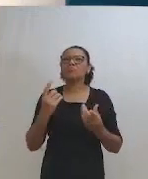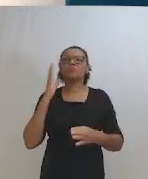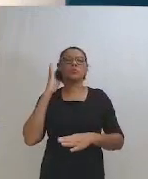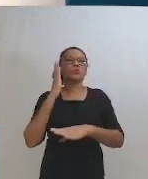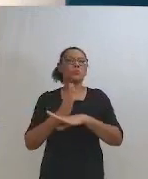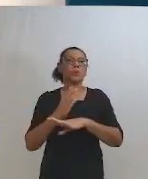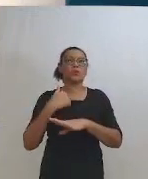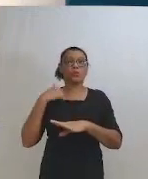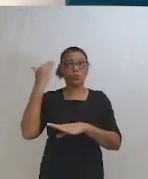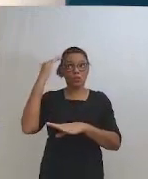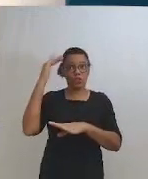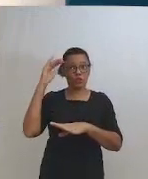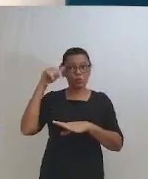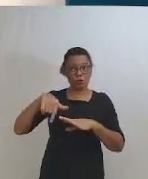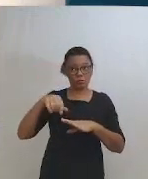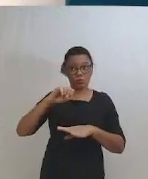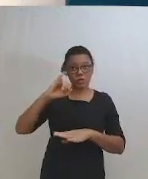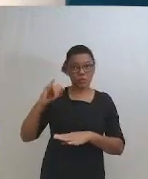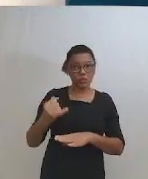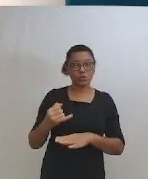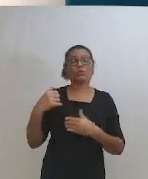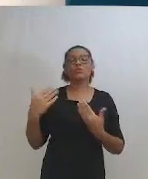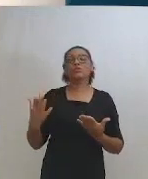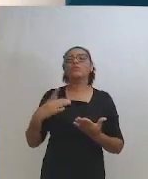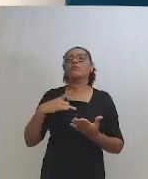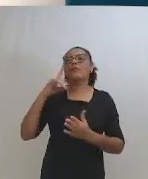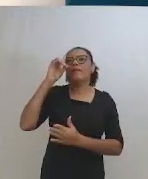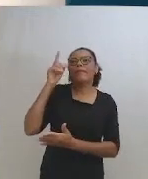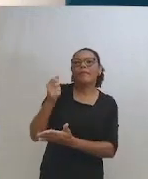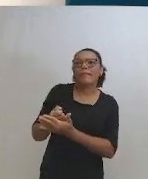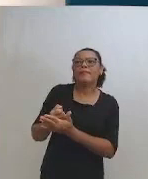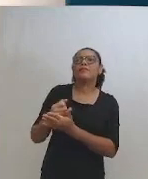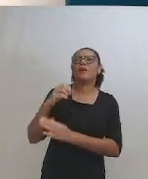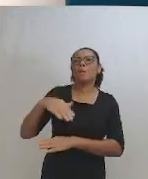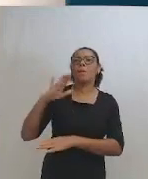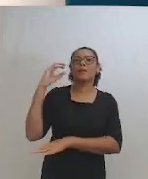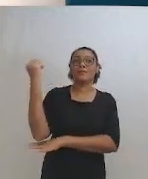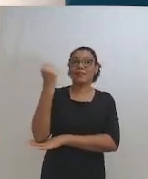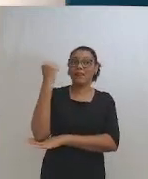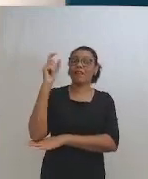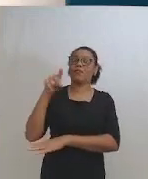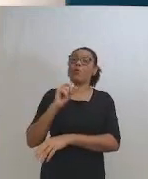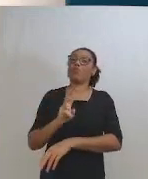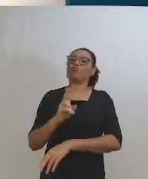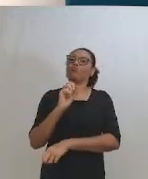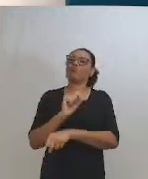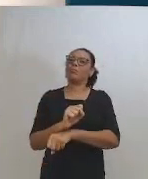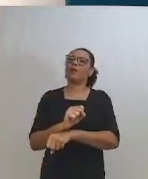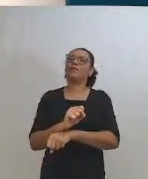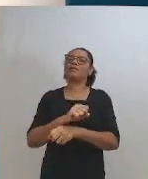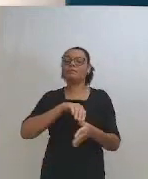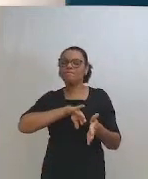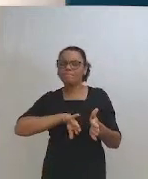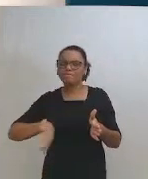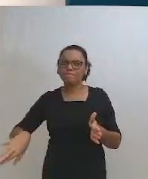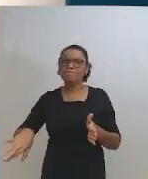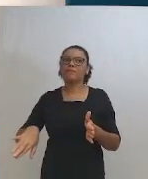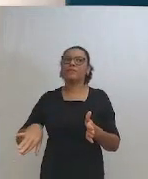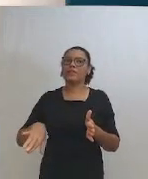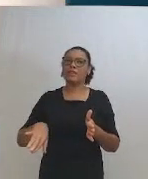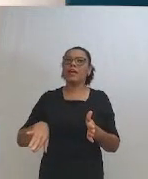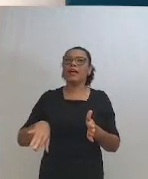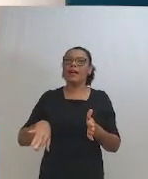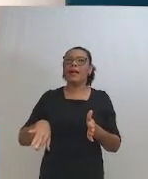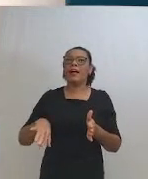SCJ, no qual a decisão agravada está amparada para afastar as teses que foram